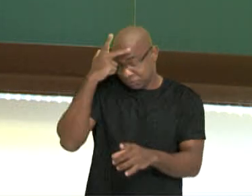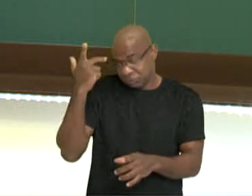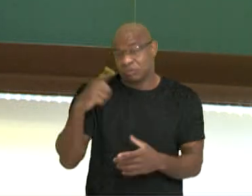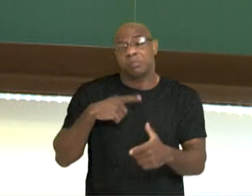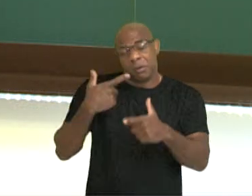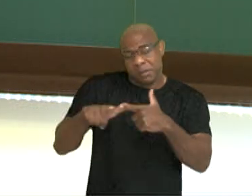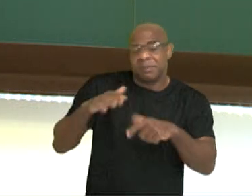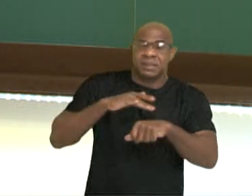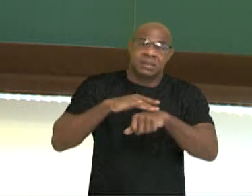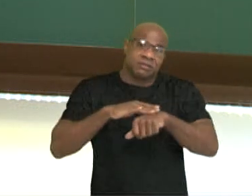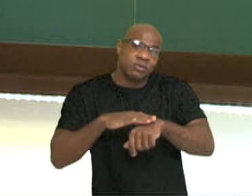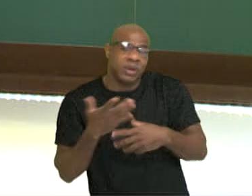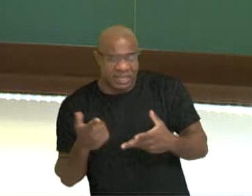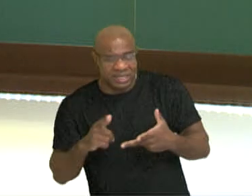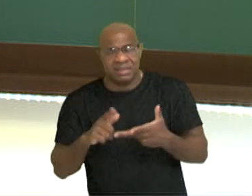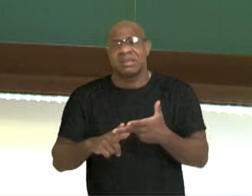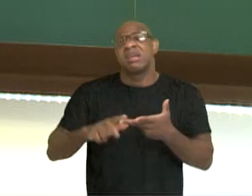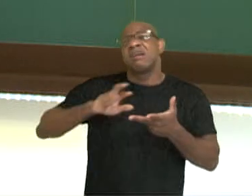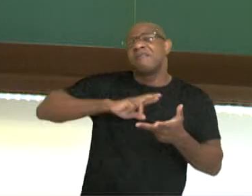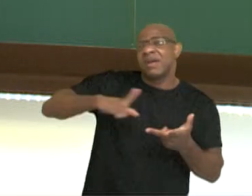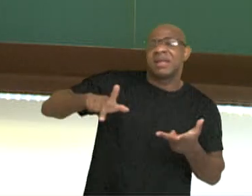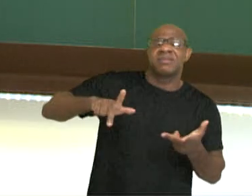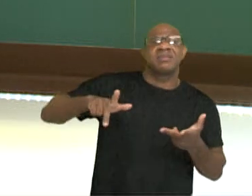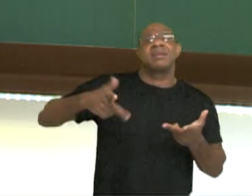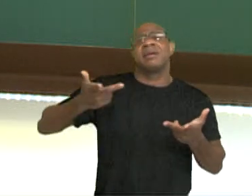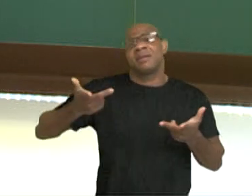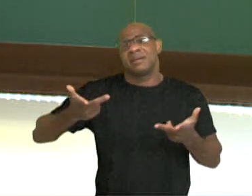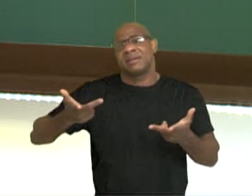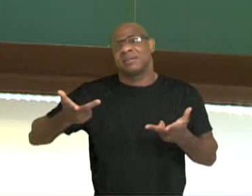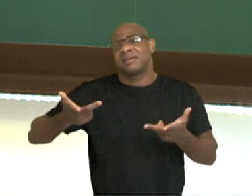vezes, com diferentes